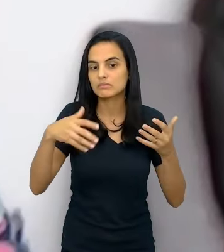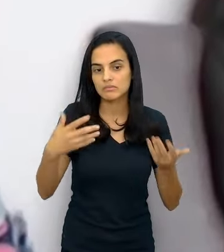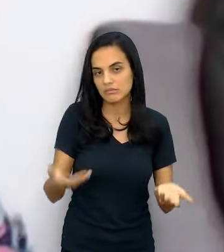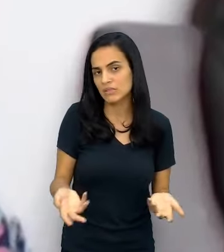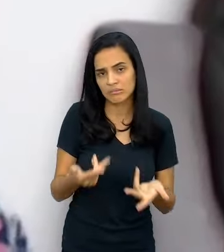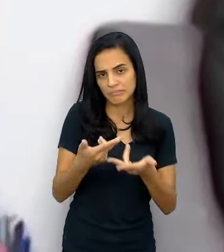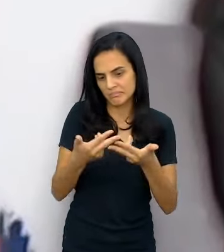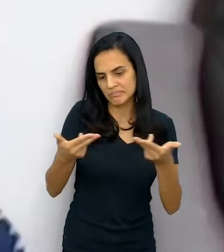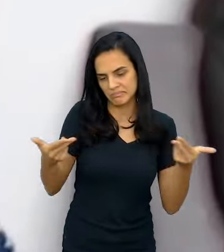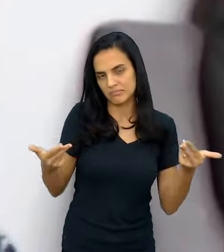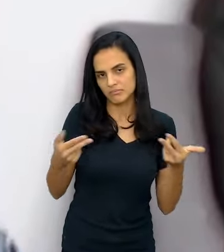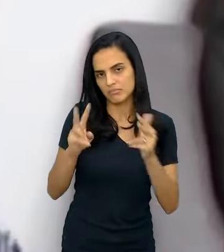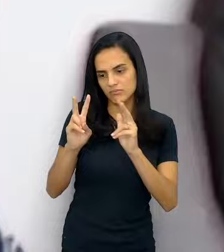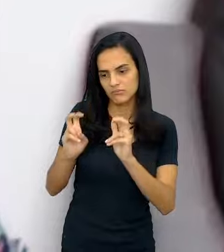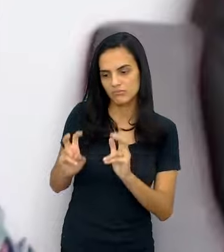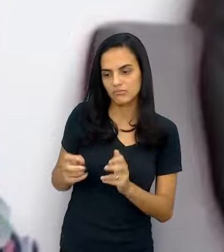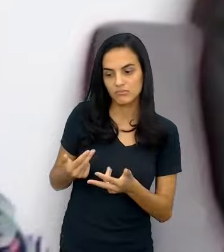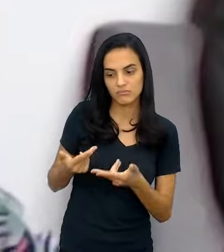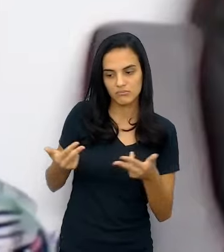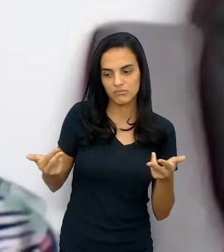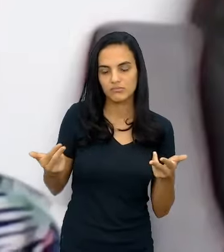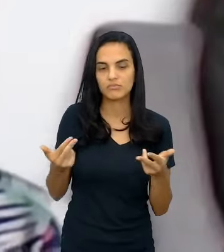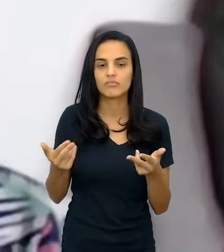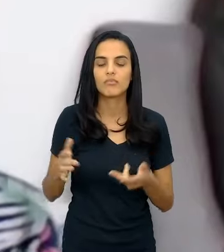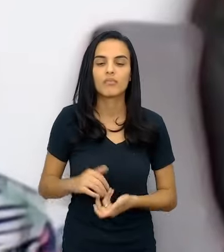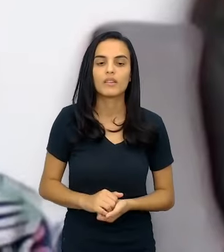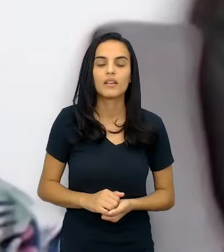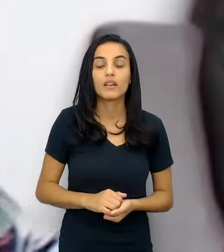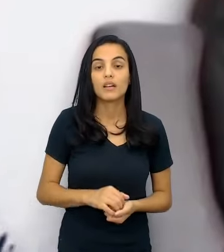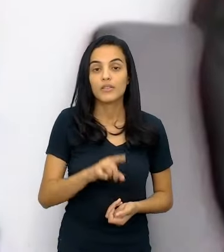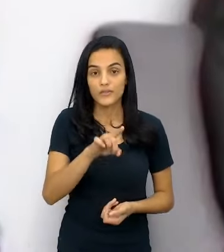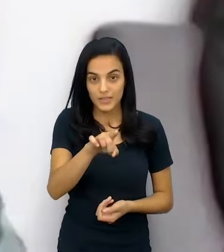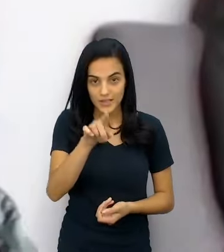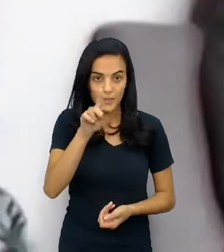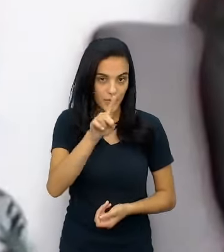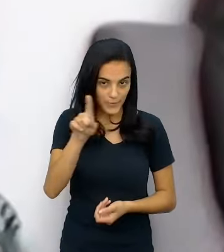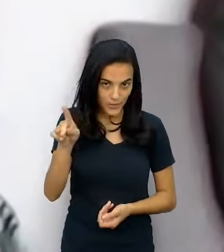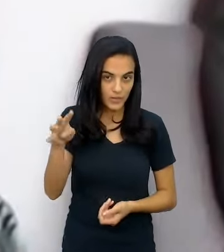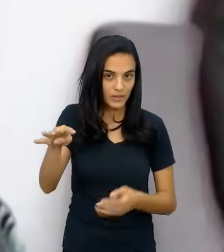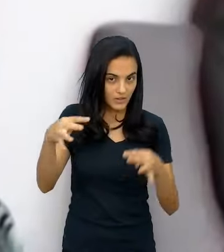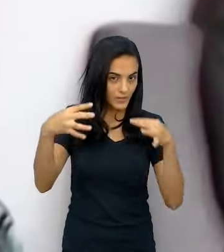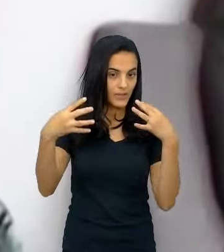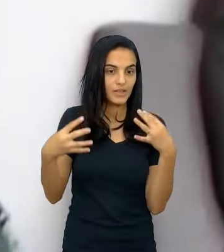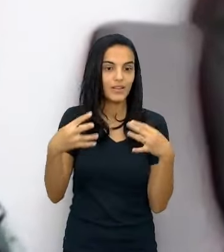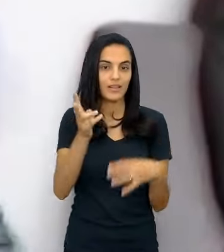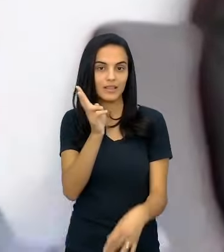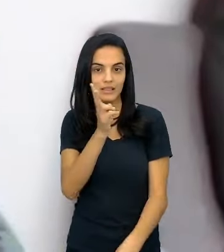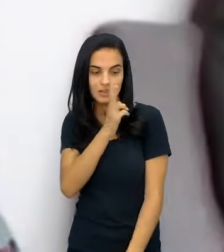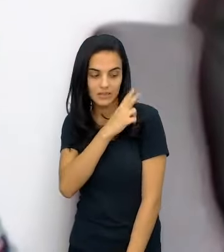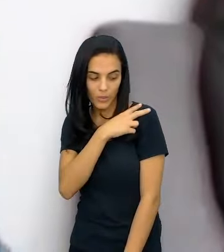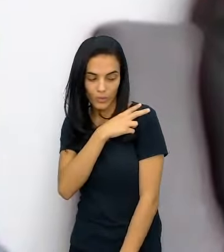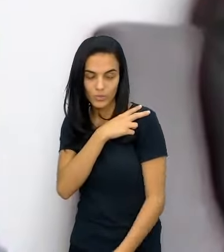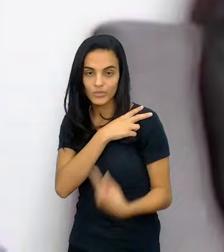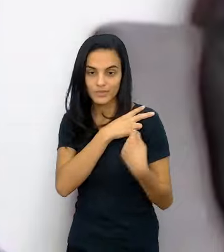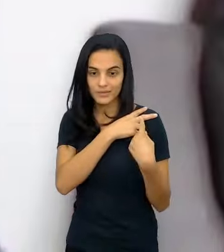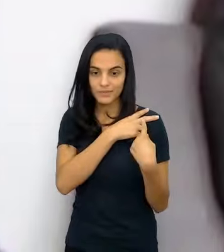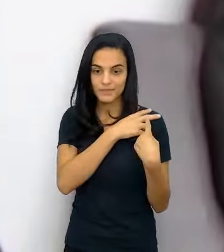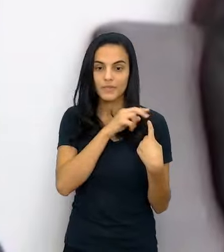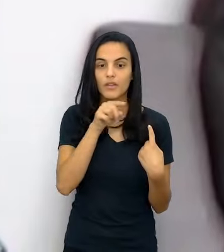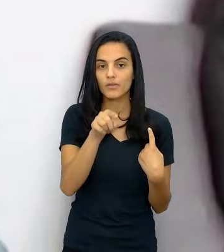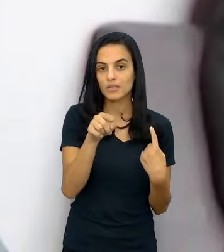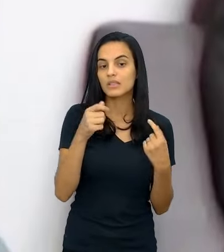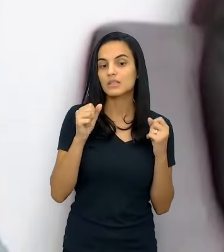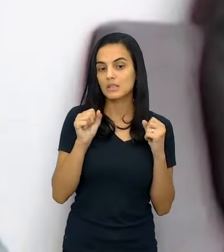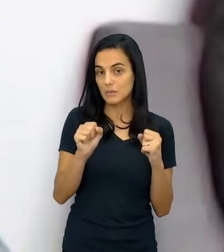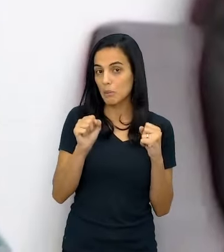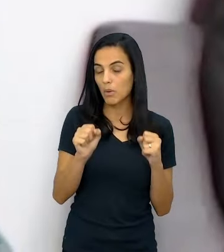assim sucessivamente. O professor que está nos assistindo, que é da segunda série do ensino médio, vocês podem já